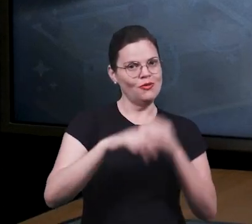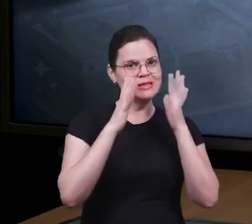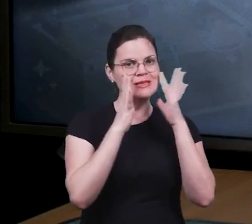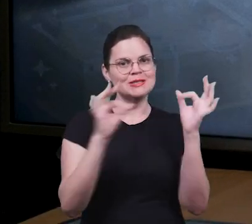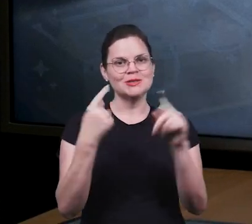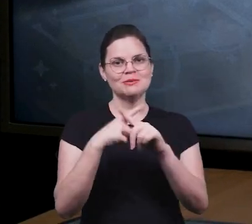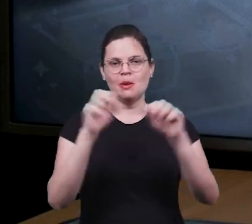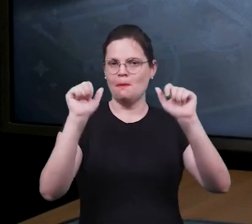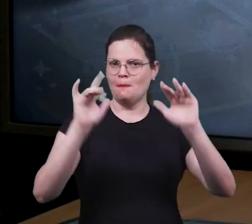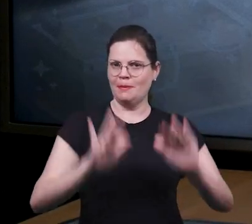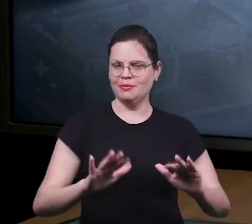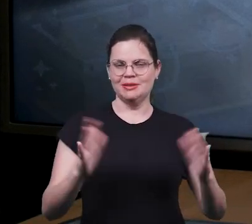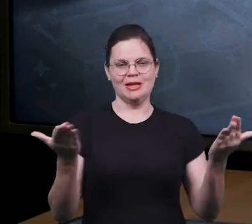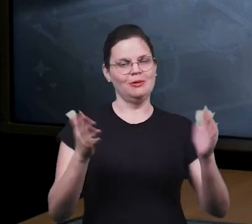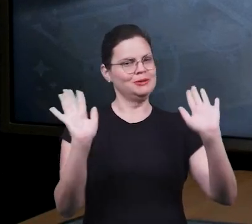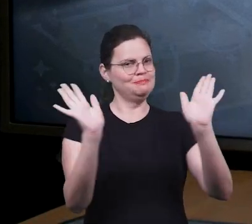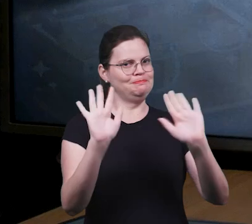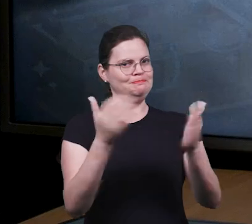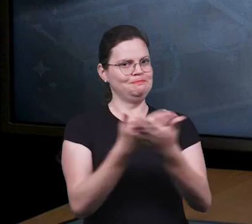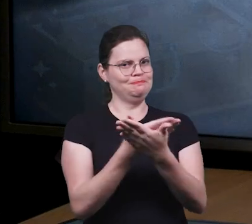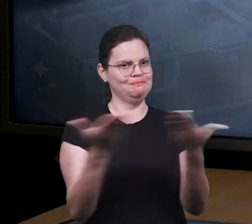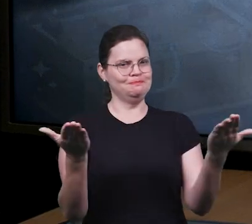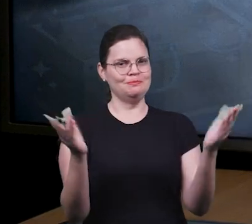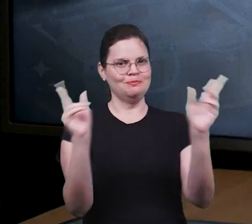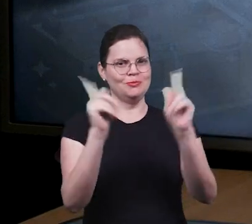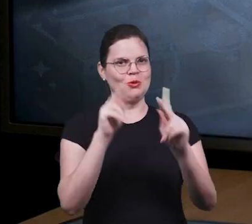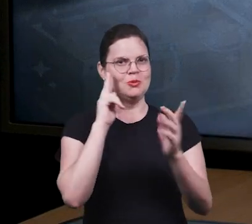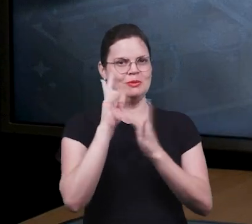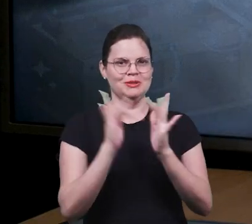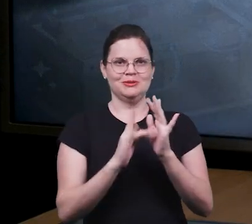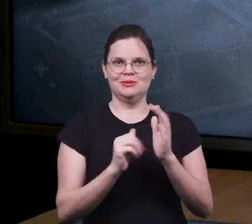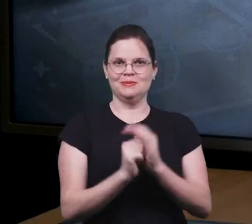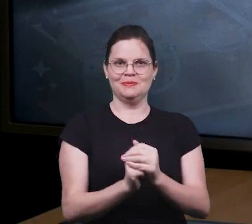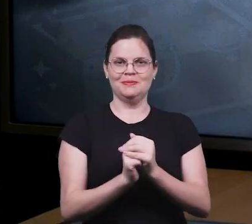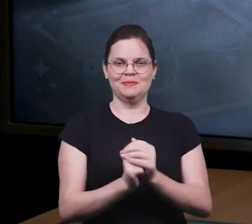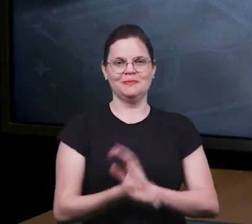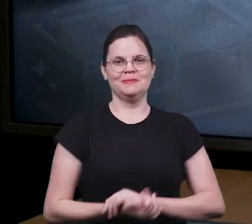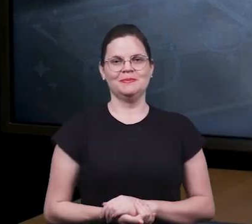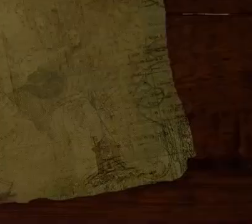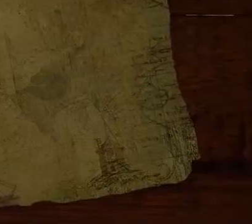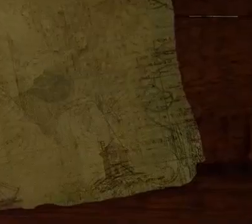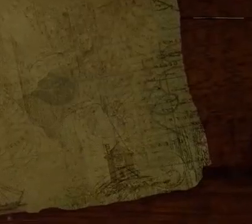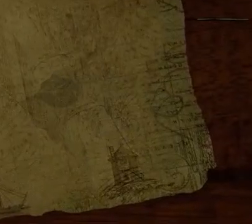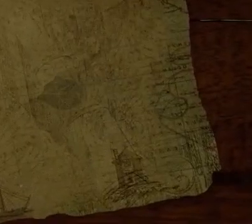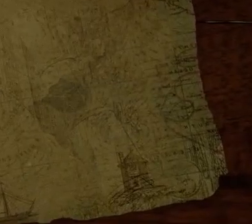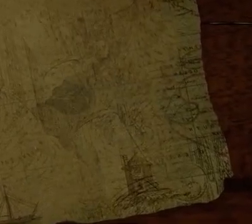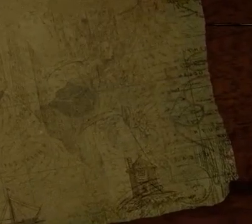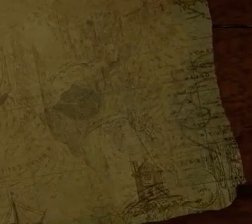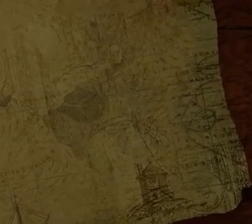será uma bênção para a nossa vida. Nós nos despedimos de todos com a paz do Senhor Jesus.